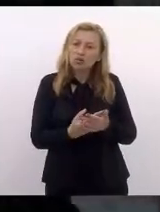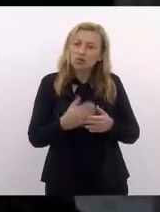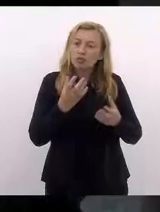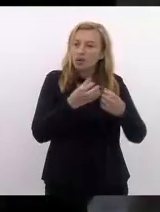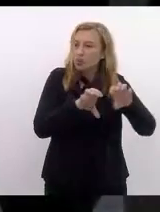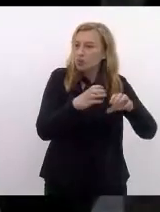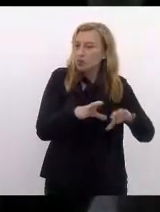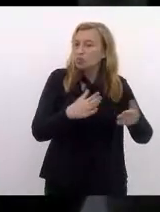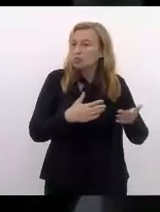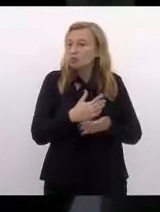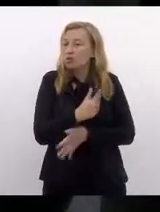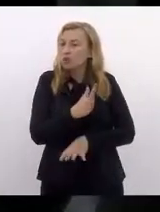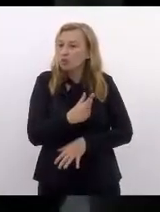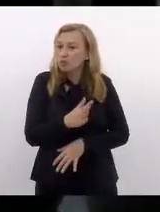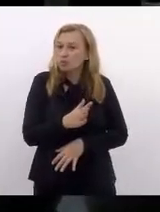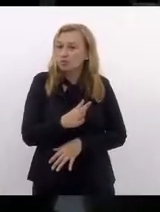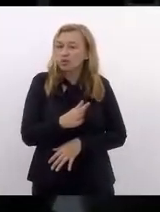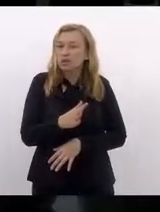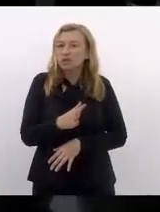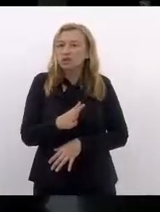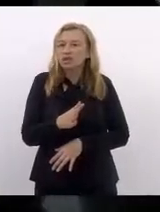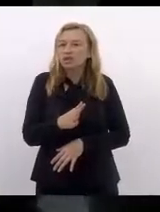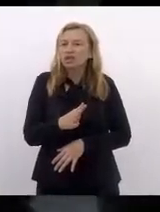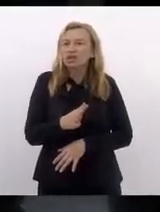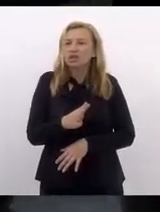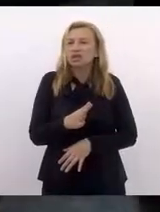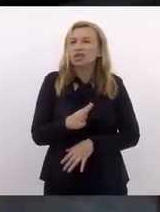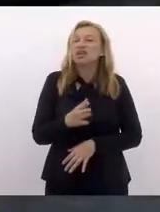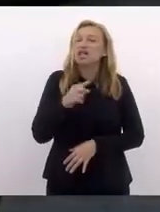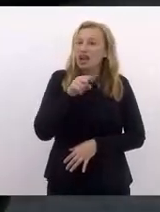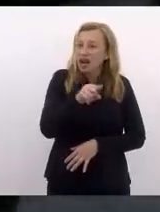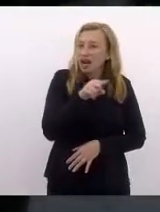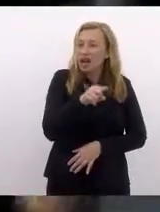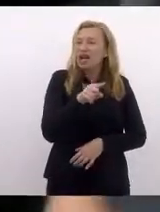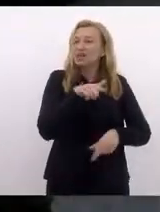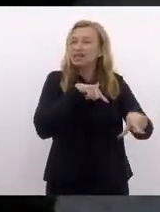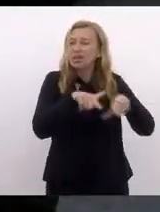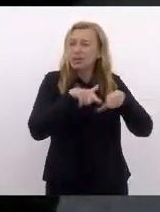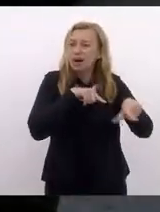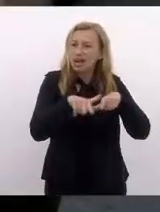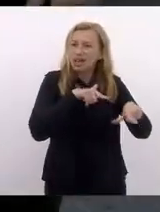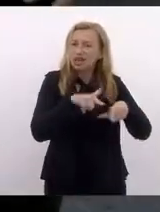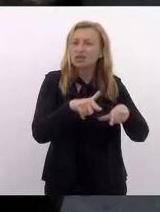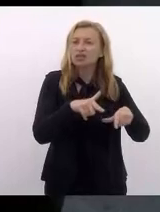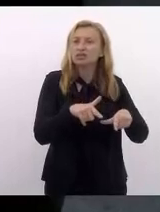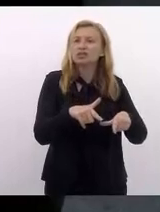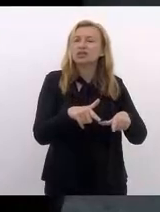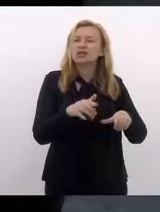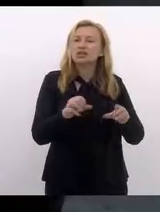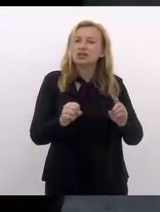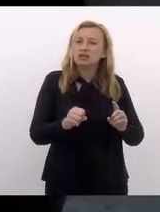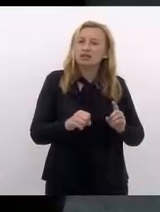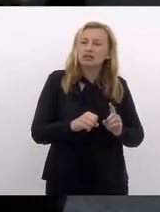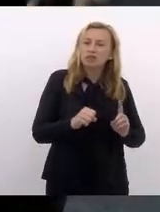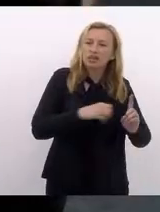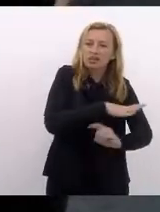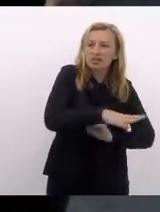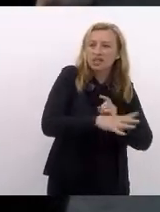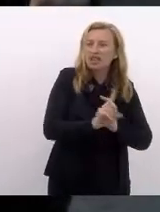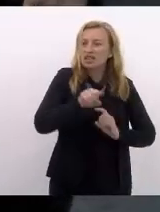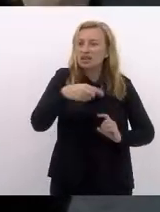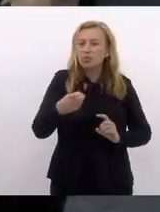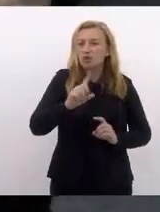passar no concurso público passar um concurso público estar lá prestando o serviço para a sociedade depois